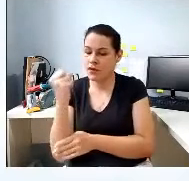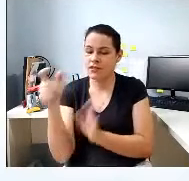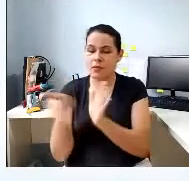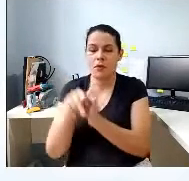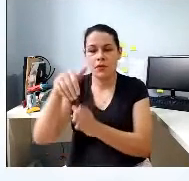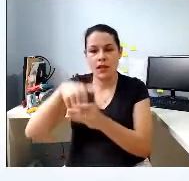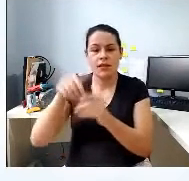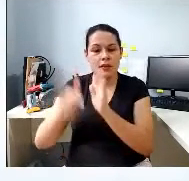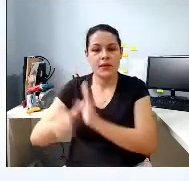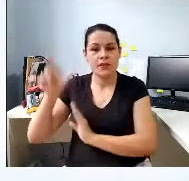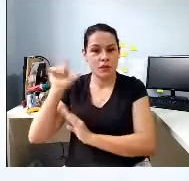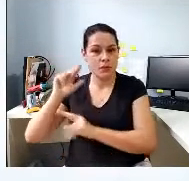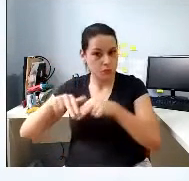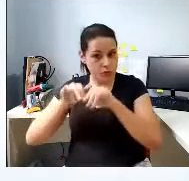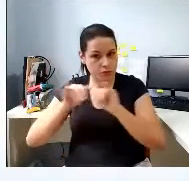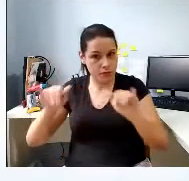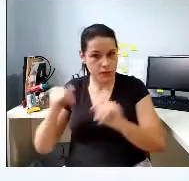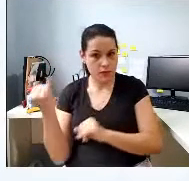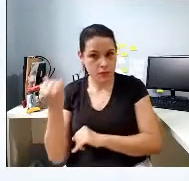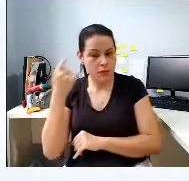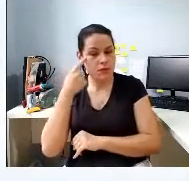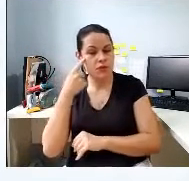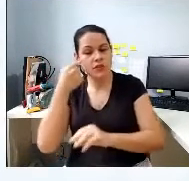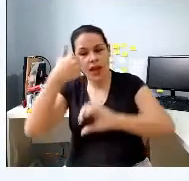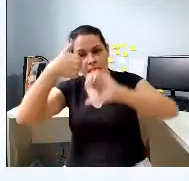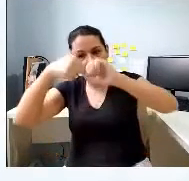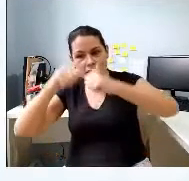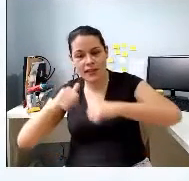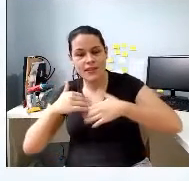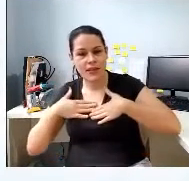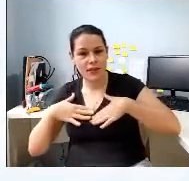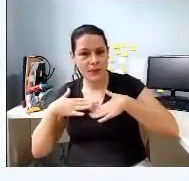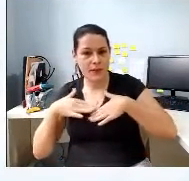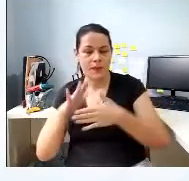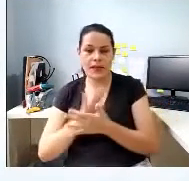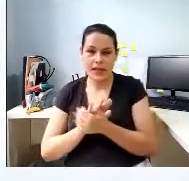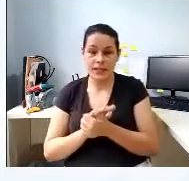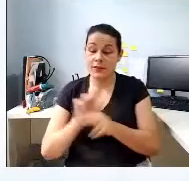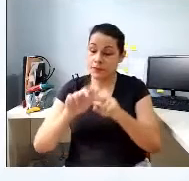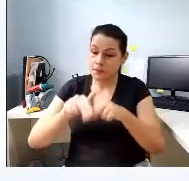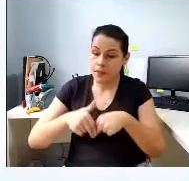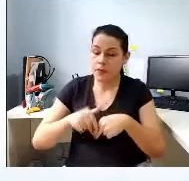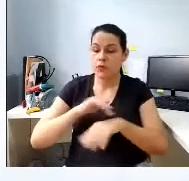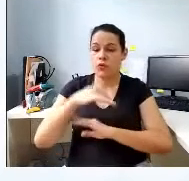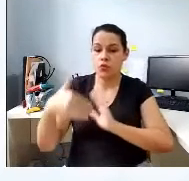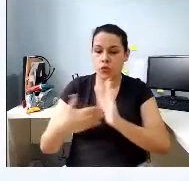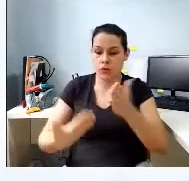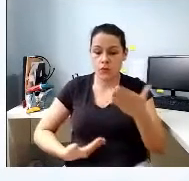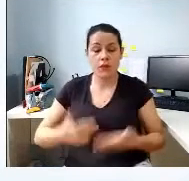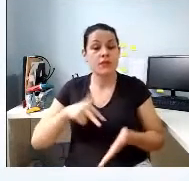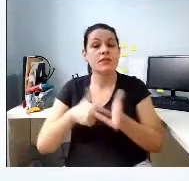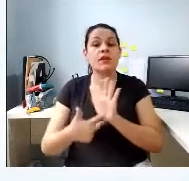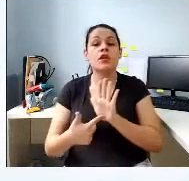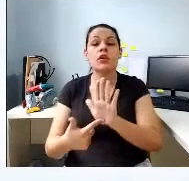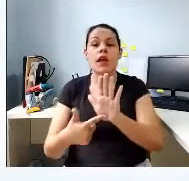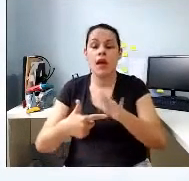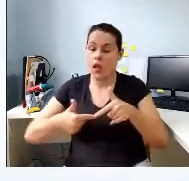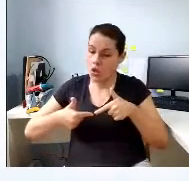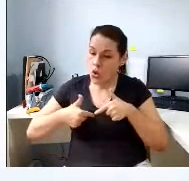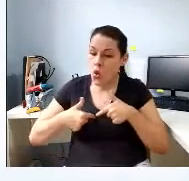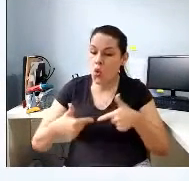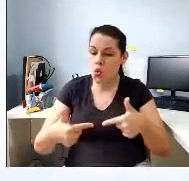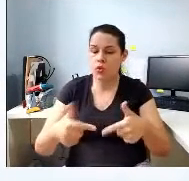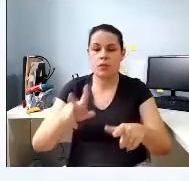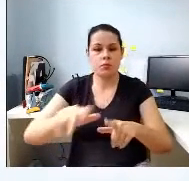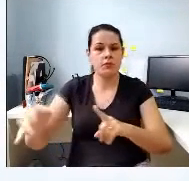anteriormente. Então, acho que isso é um dado para a gente olhar com bastante atenção. Isso significa, para os trabalhadores em geral, muita luta, porque vai ser um